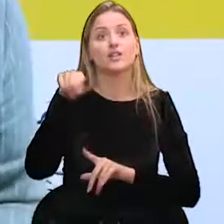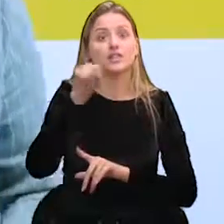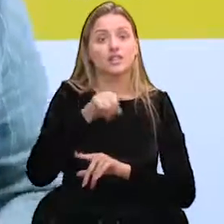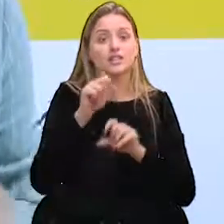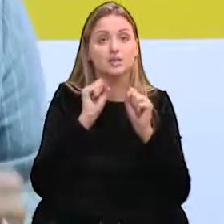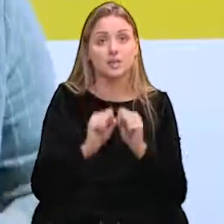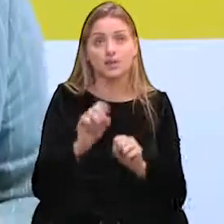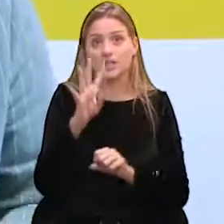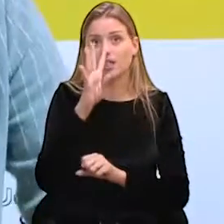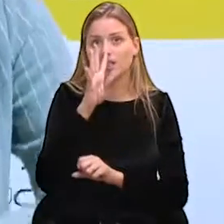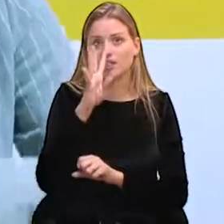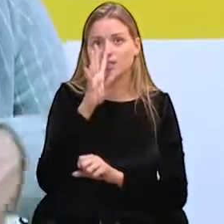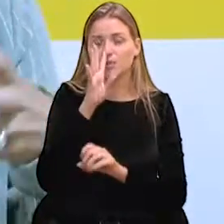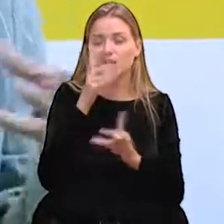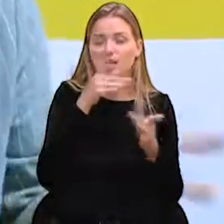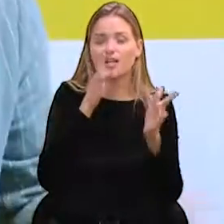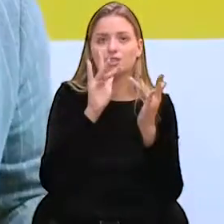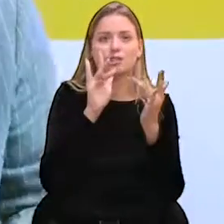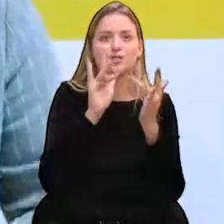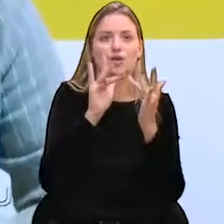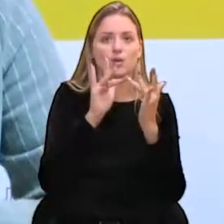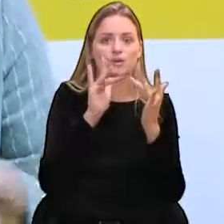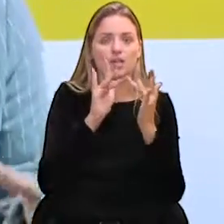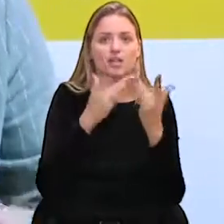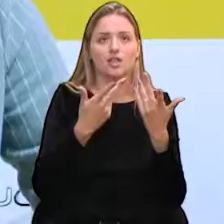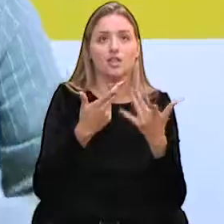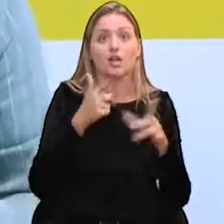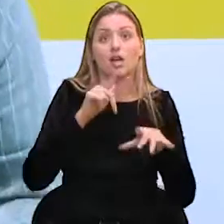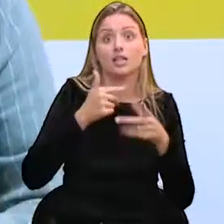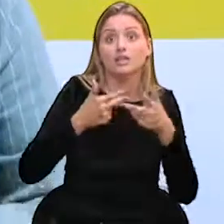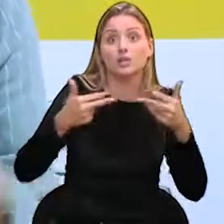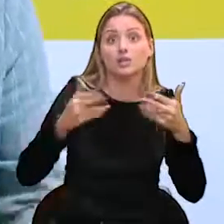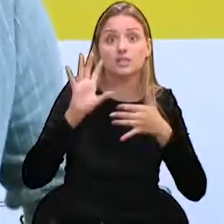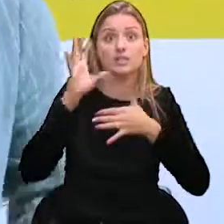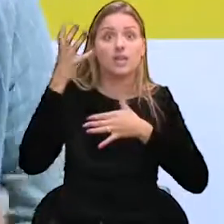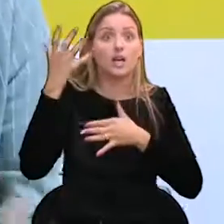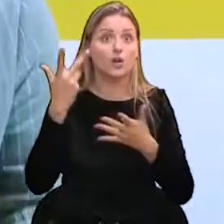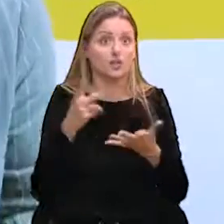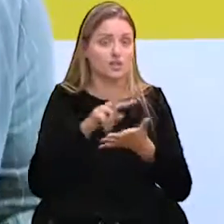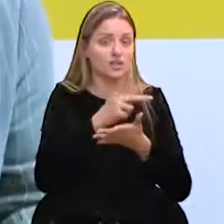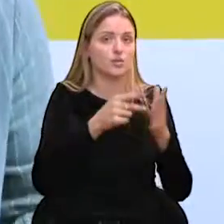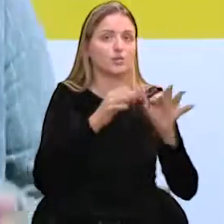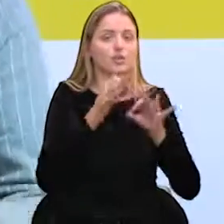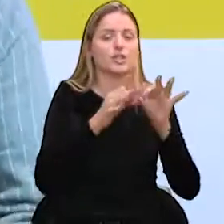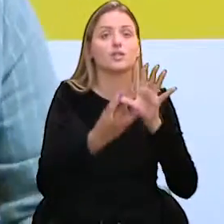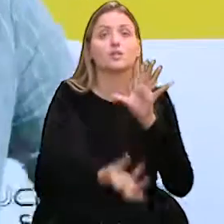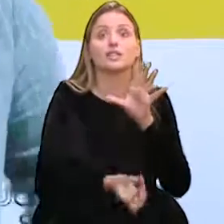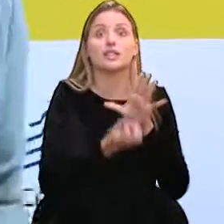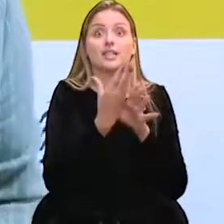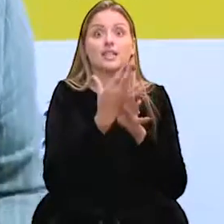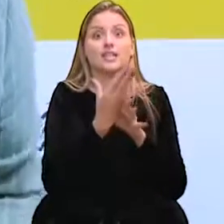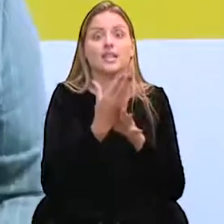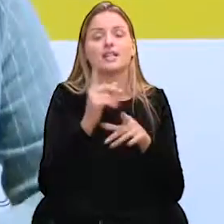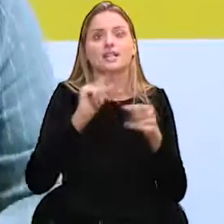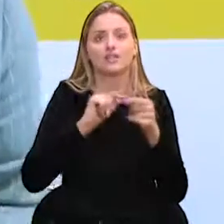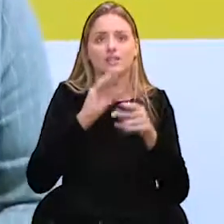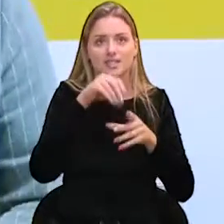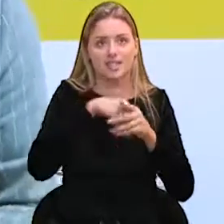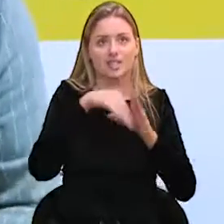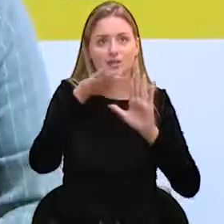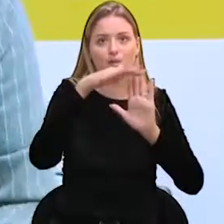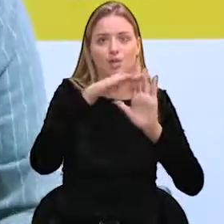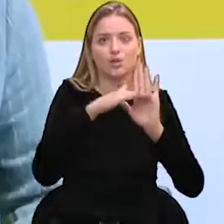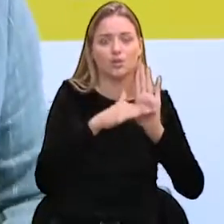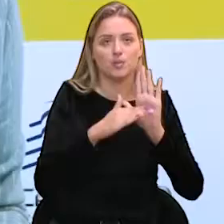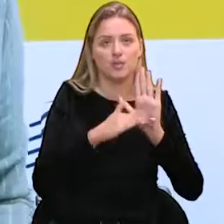podem conferir de perto alguns momentos do programa, alguns projetos que são desenvolvidos dentro do programa. Já